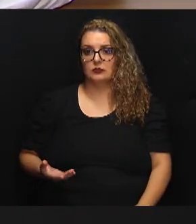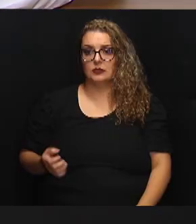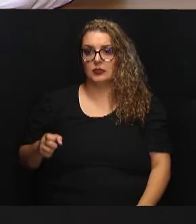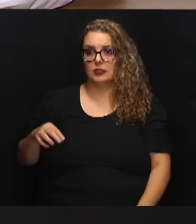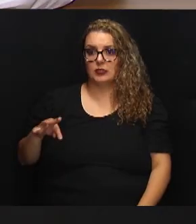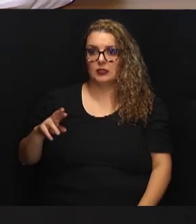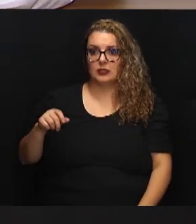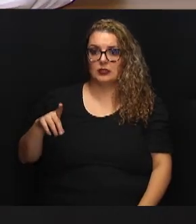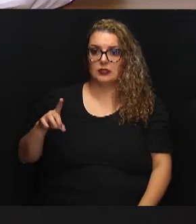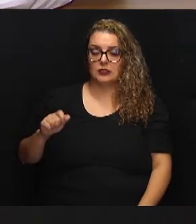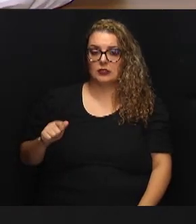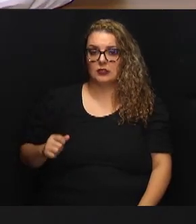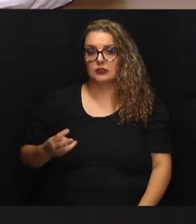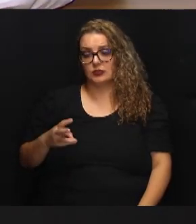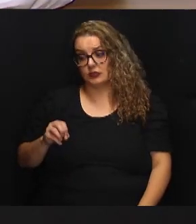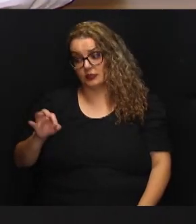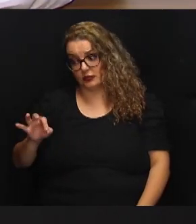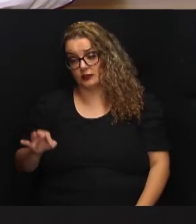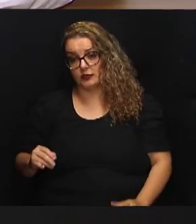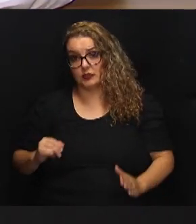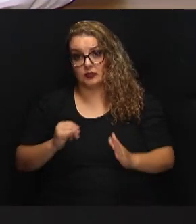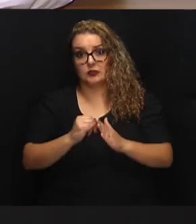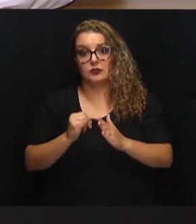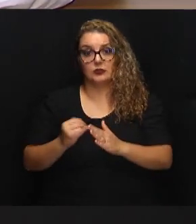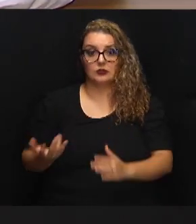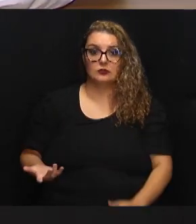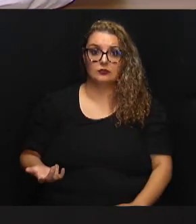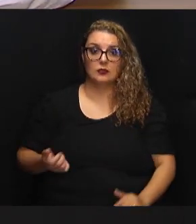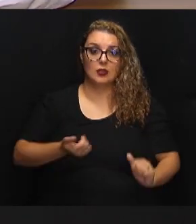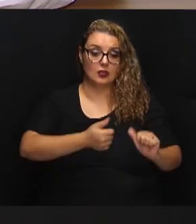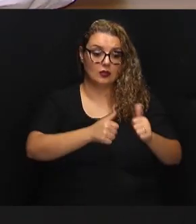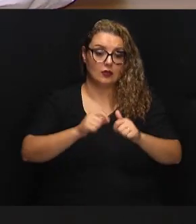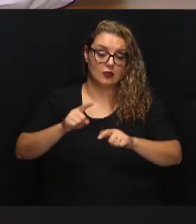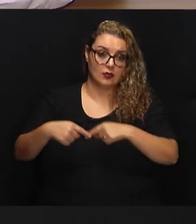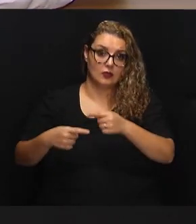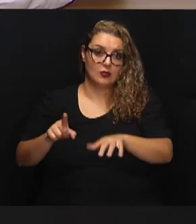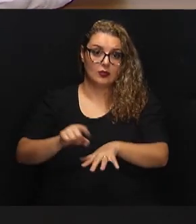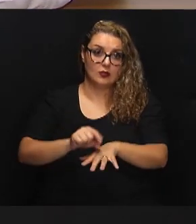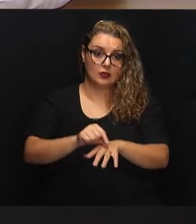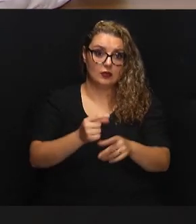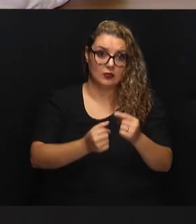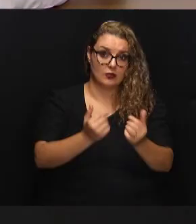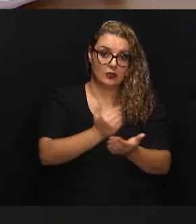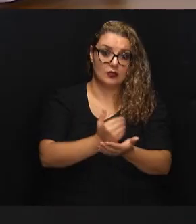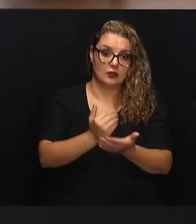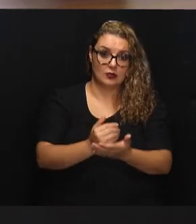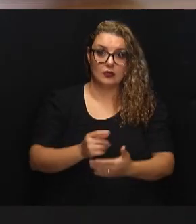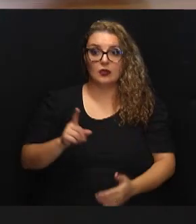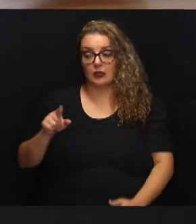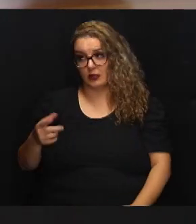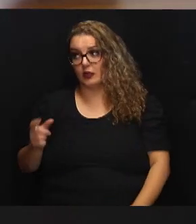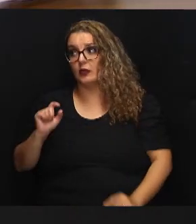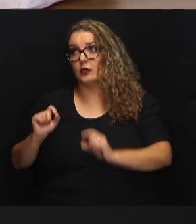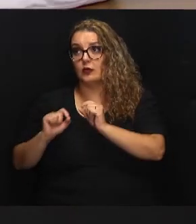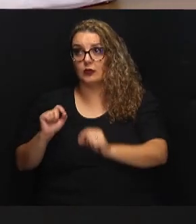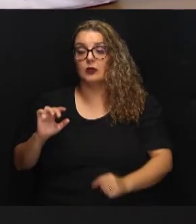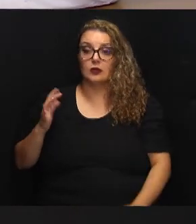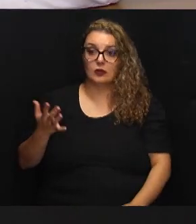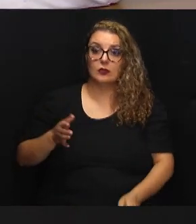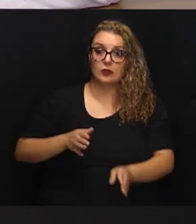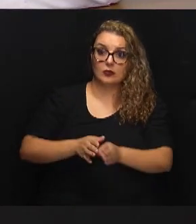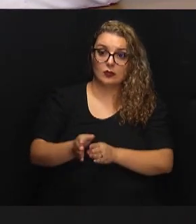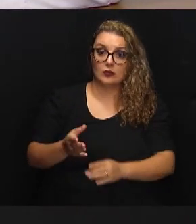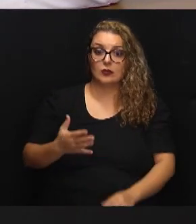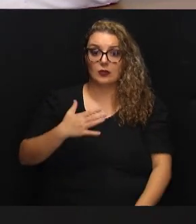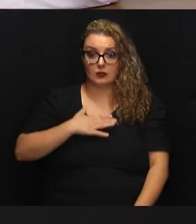de 30% do imóvel, né? Avaliar também outras opções de financiamento, é interessante? O que acontece? A minha recomendação